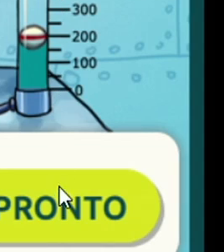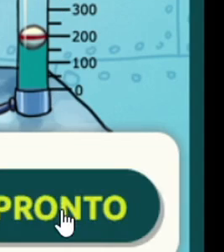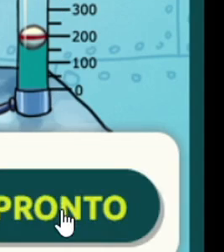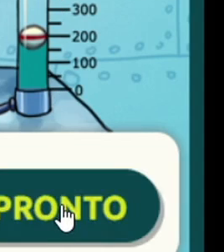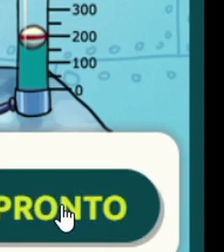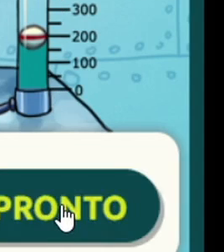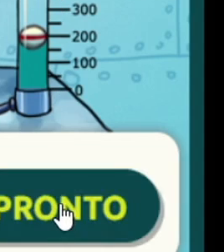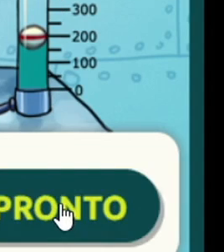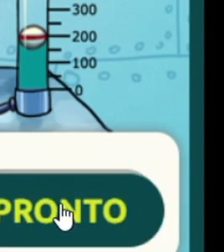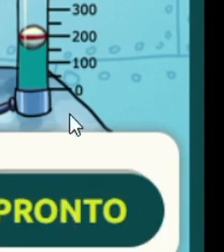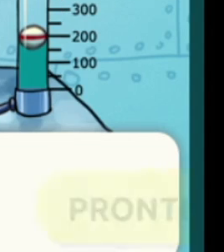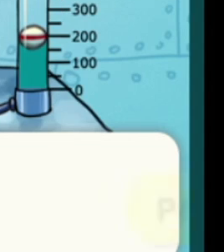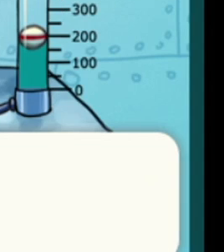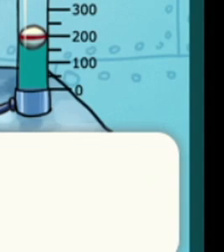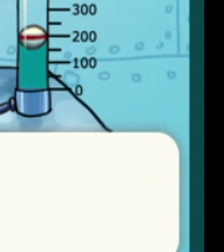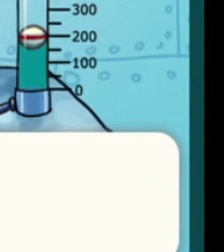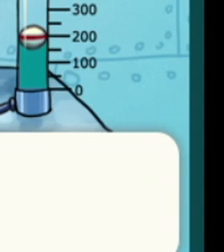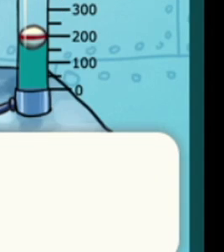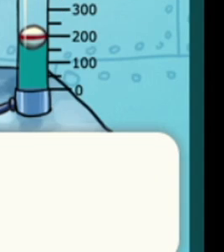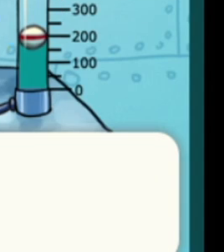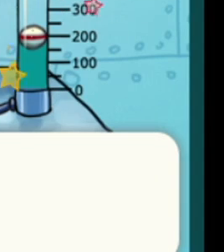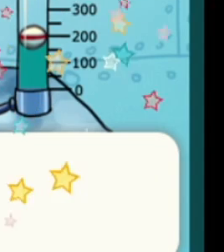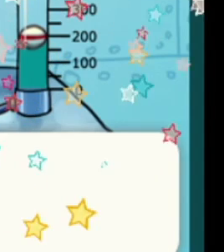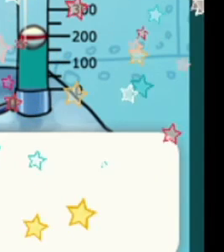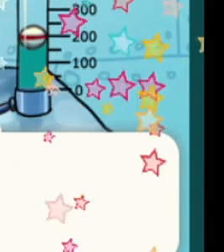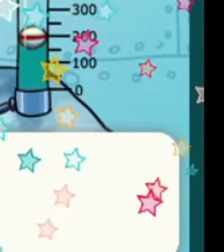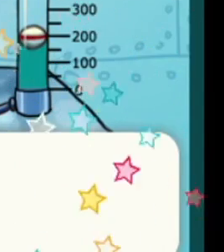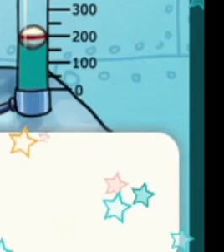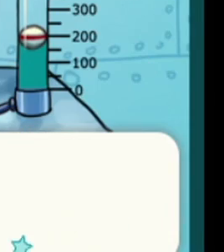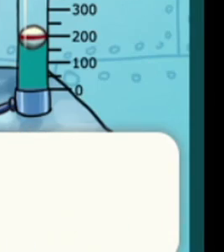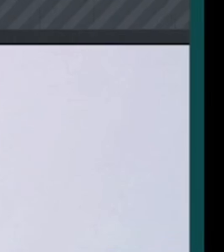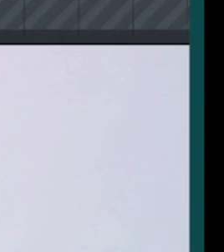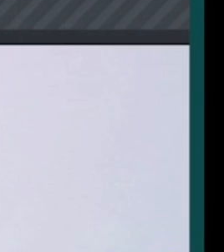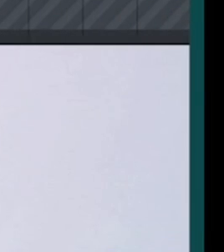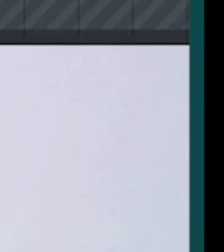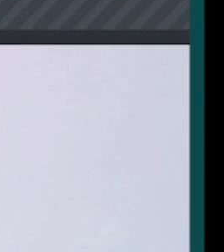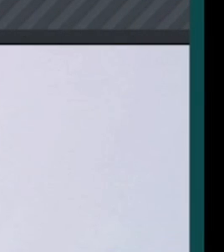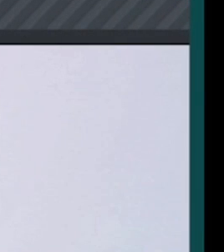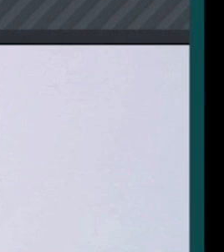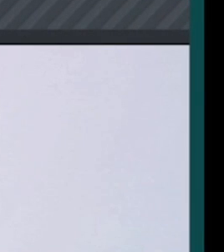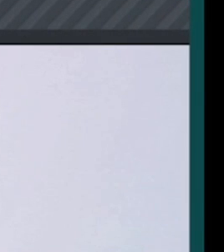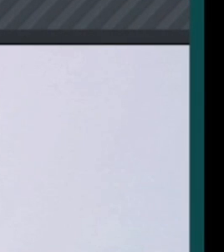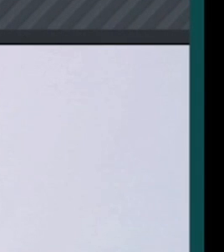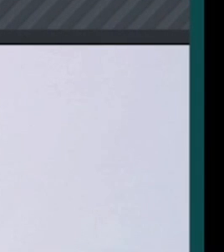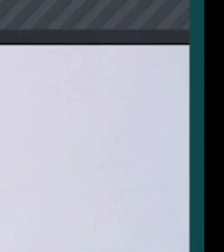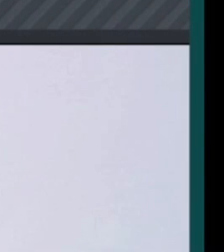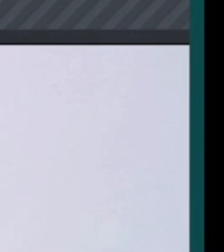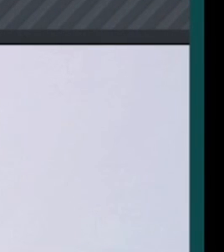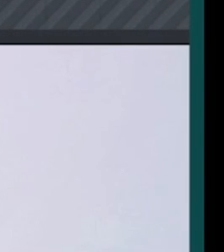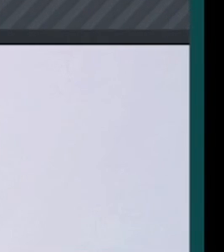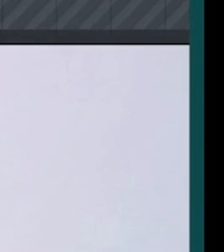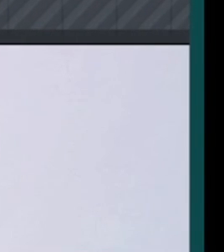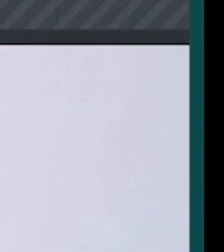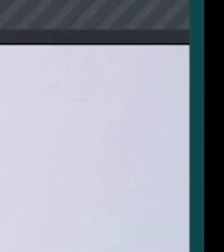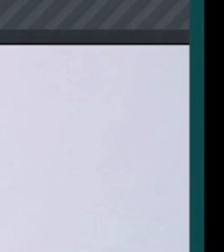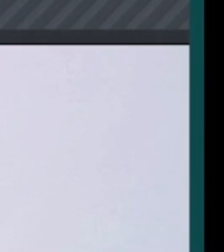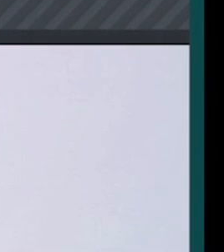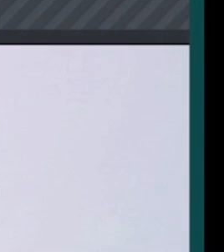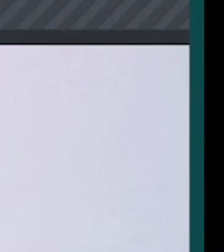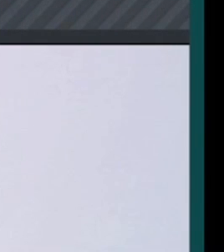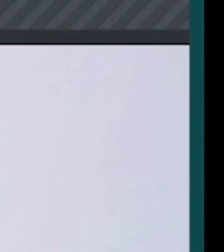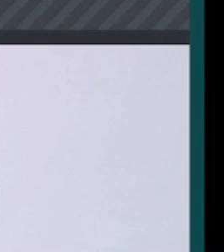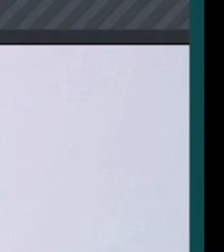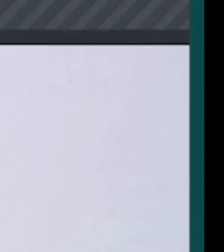fiz do jeito certo? Clicamos em pronto, deu estrelinha, quer dizer que fizemos o raciocínio da cor certa. Ele